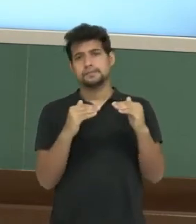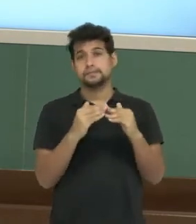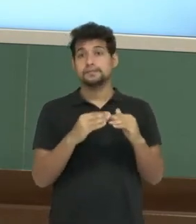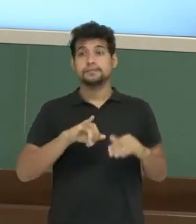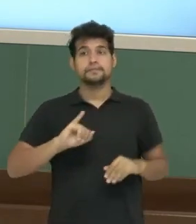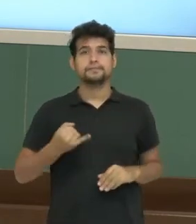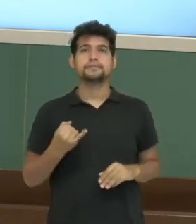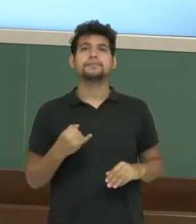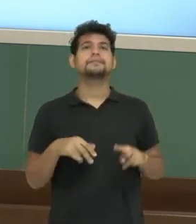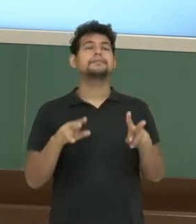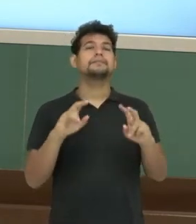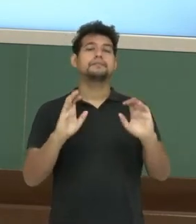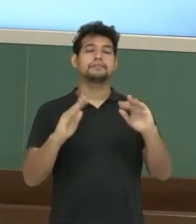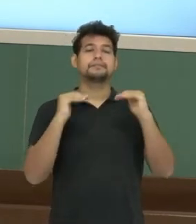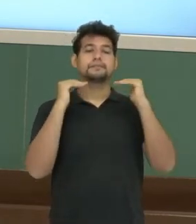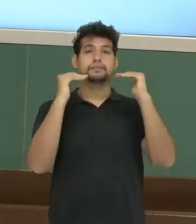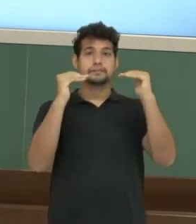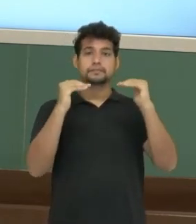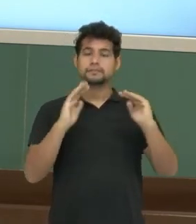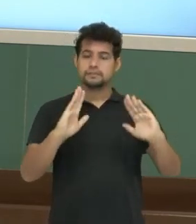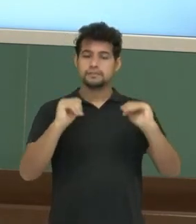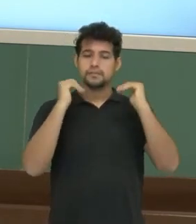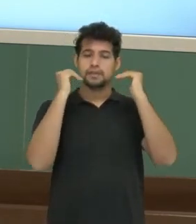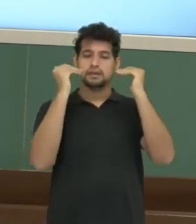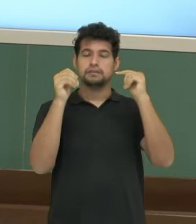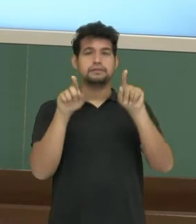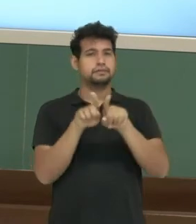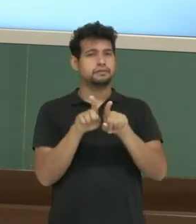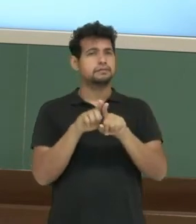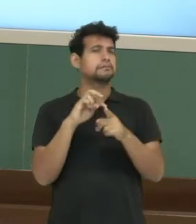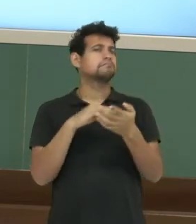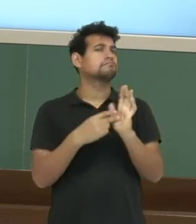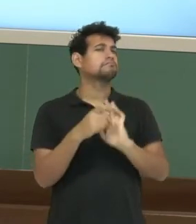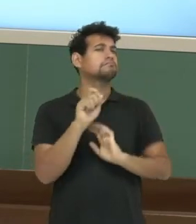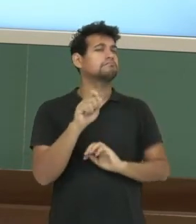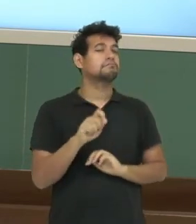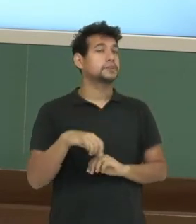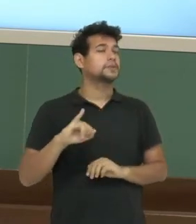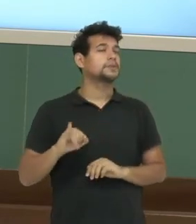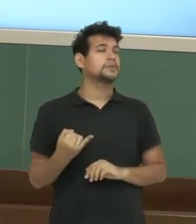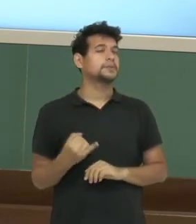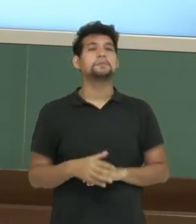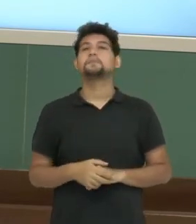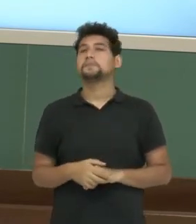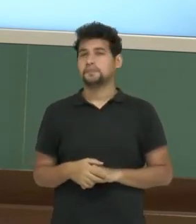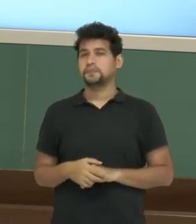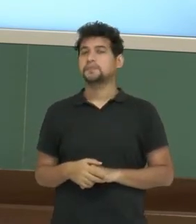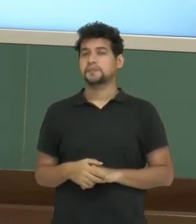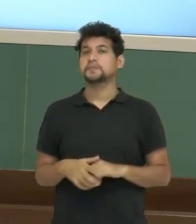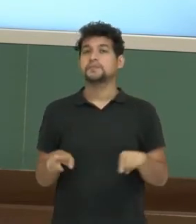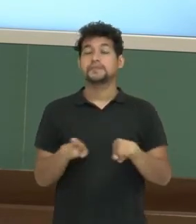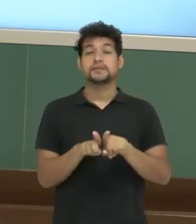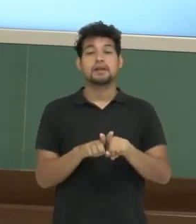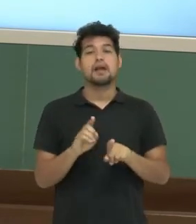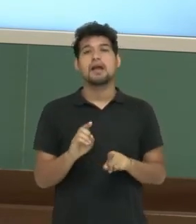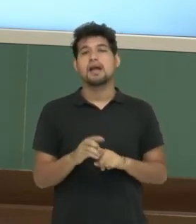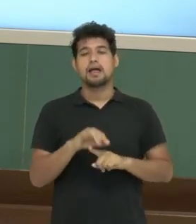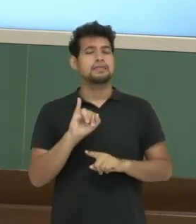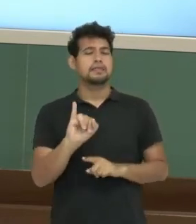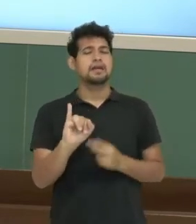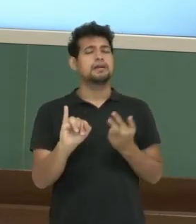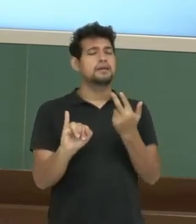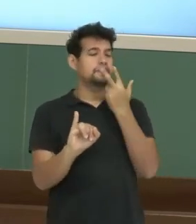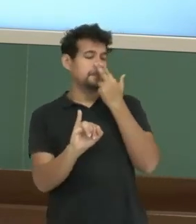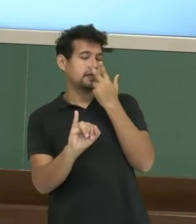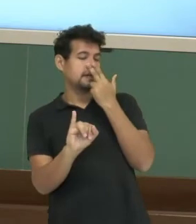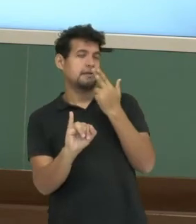ele incide sobre o tempo. Quanto maior o tempo, maior será o juro, ok? Mesmo que a taxa ali seja parecida,